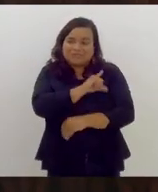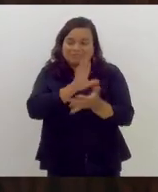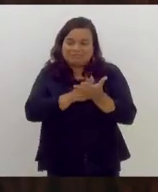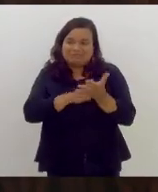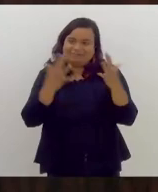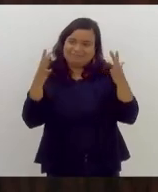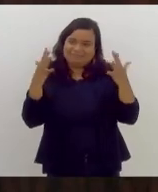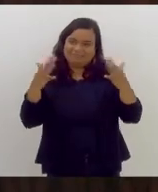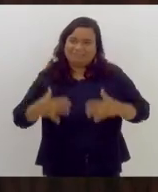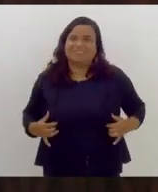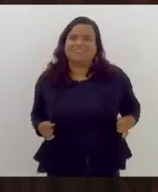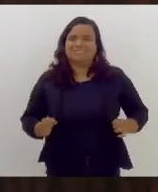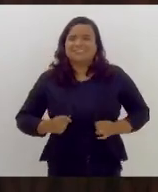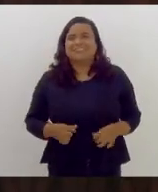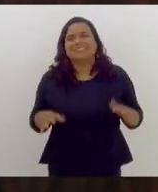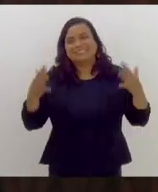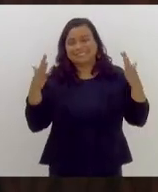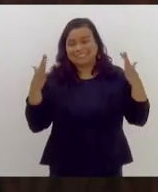Parabéns.